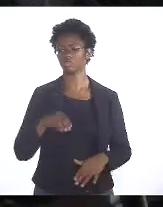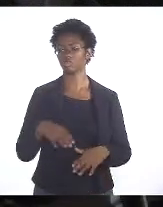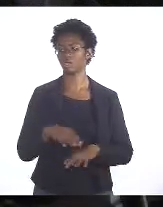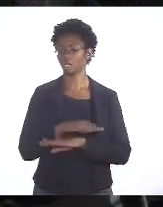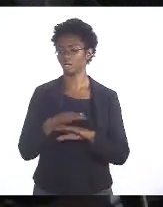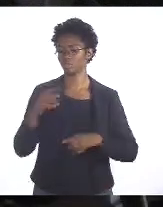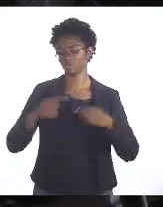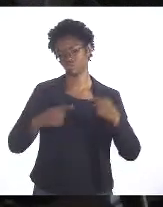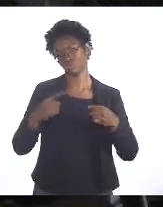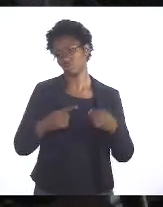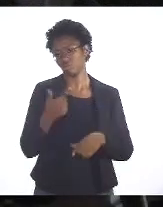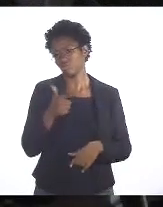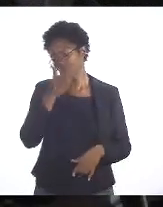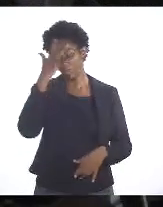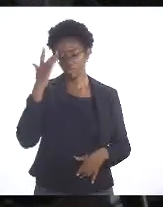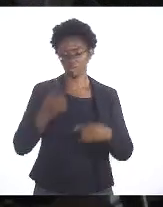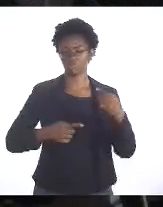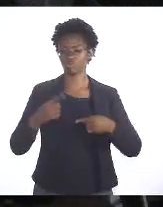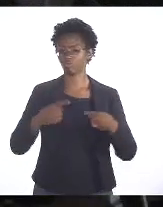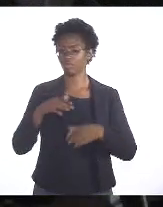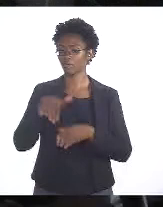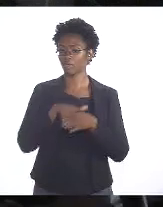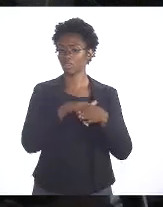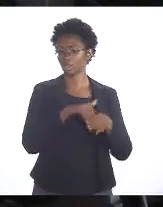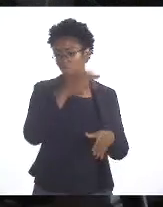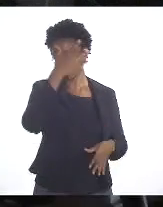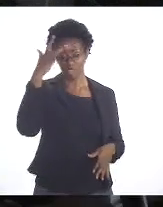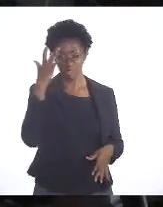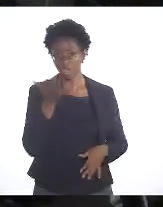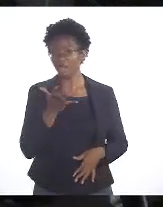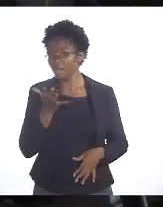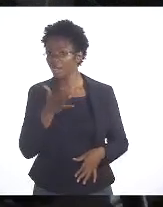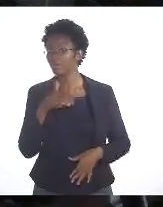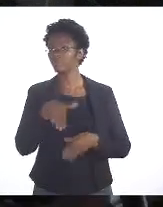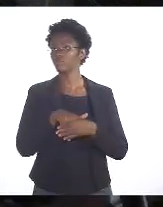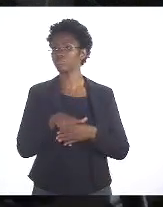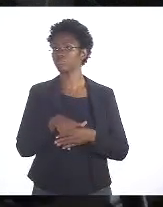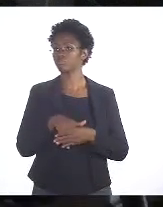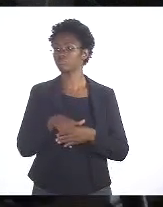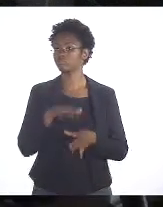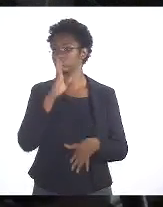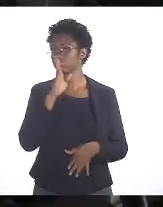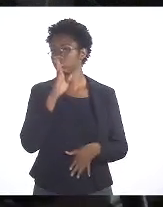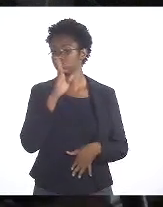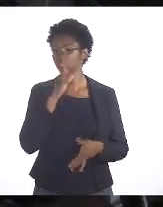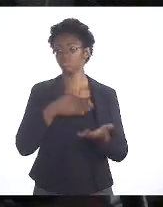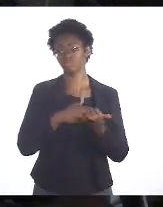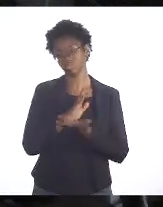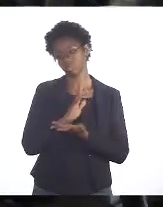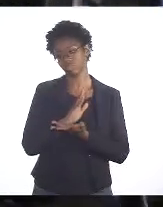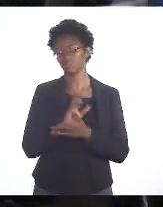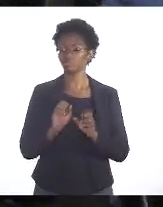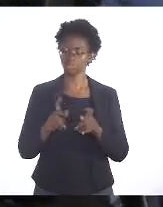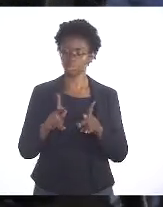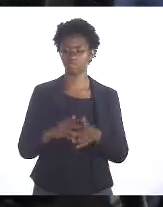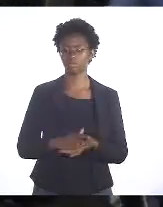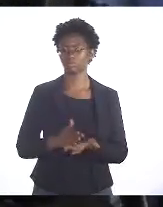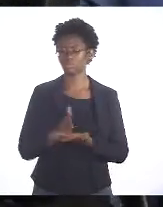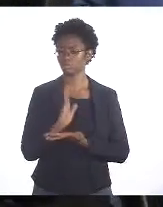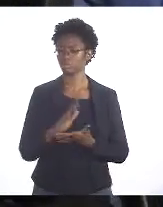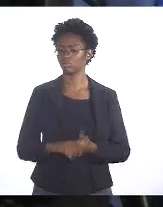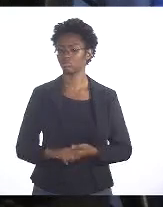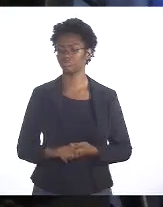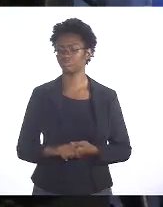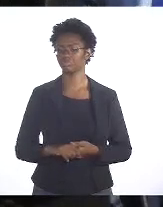encerrada a discussão, em votação. Os senhores que aprovam permaneçam como estão. Aprovado, vai a promulgação. Projeto de